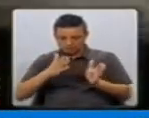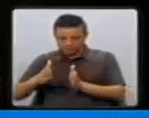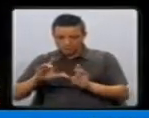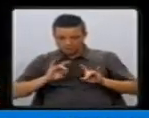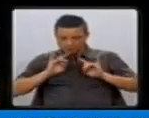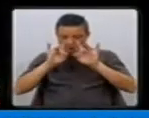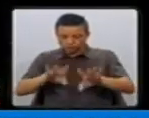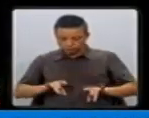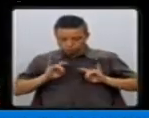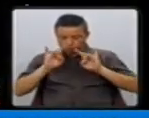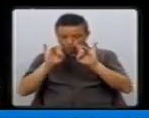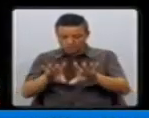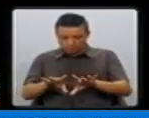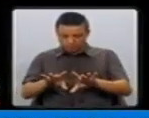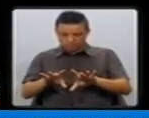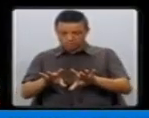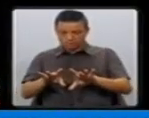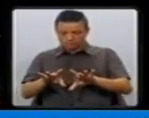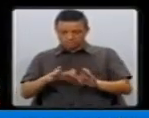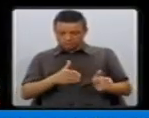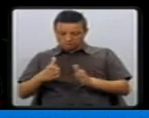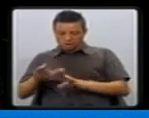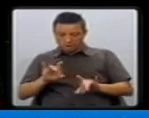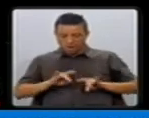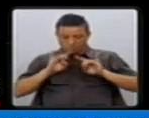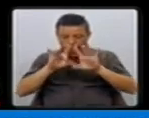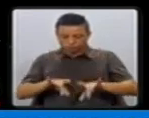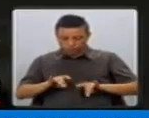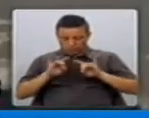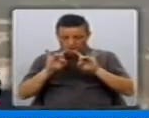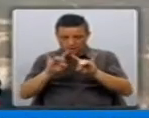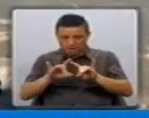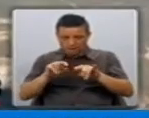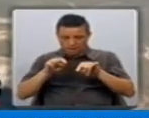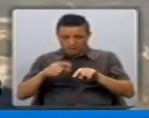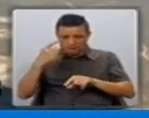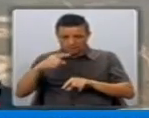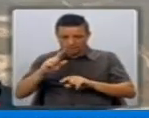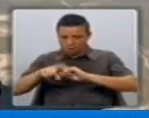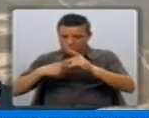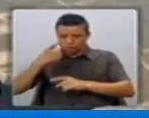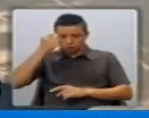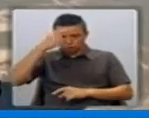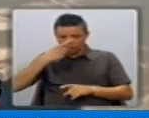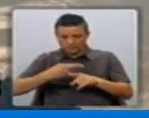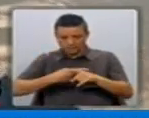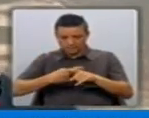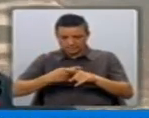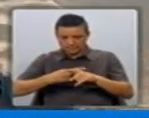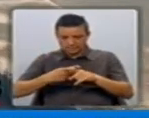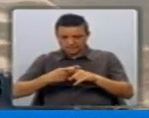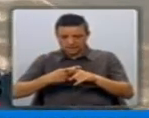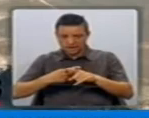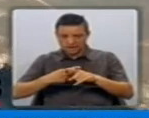australiana, a planície de Nullarbor, na Austrália, e que este meteorito tem uma outra história muito mais interessante, eis a